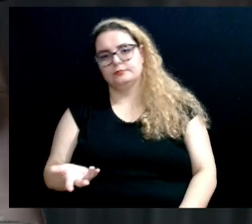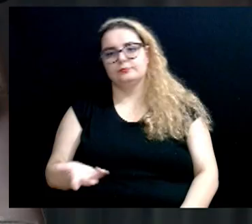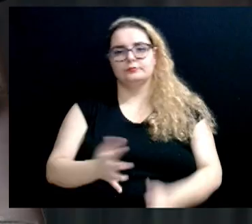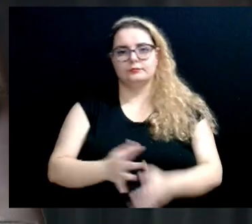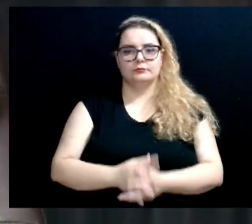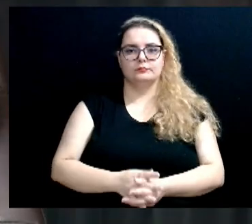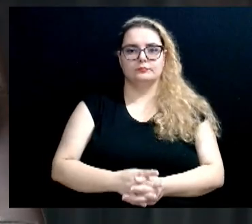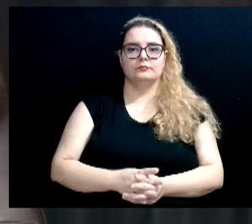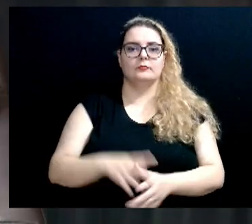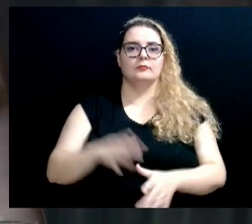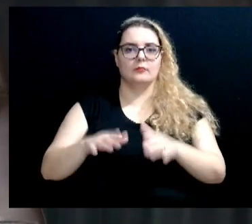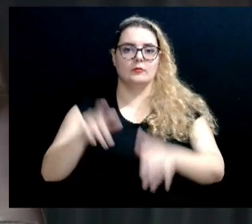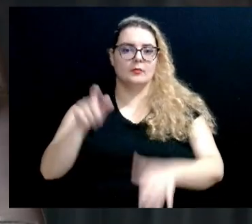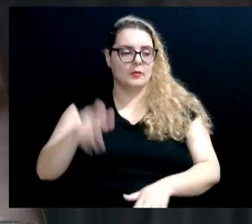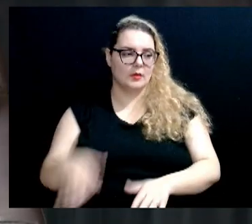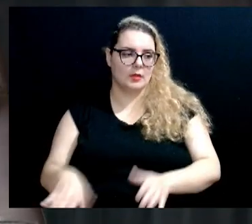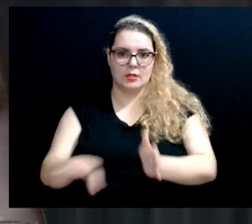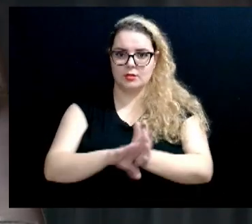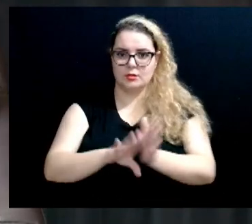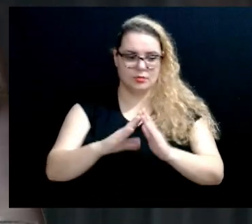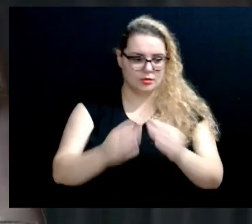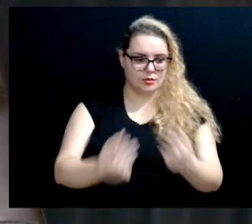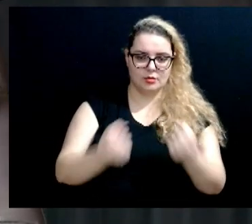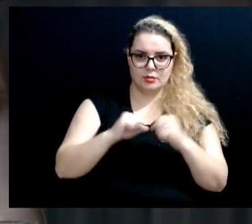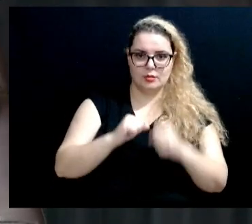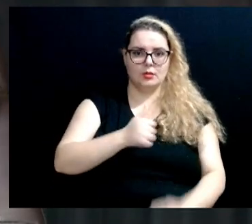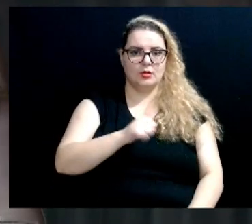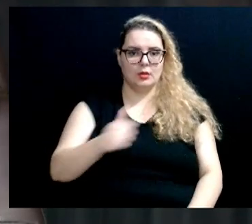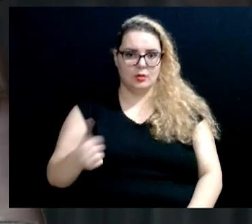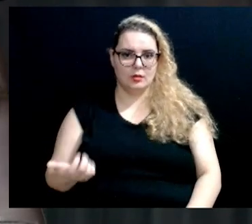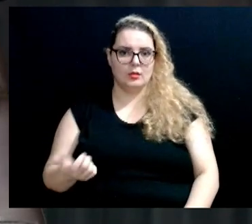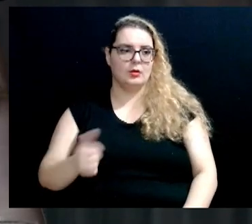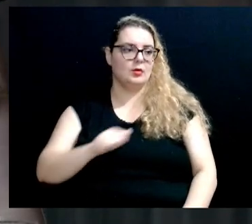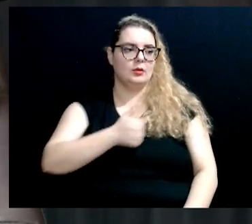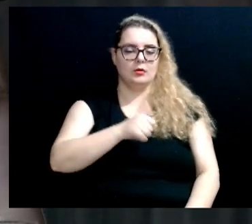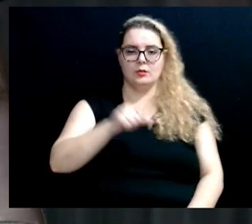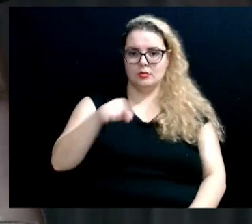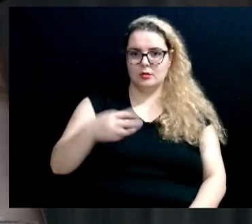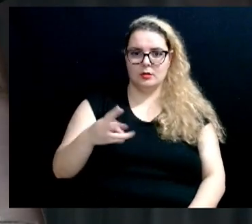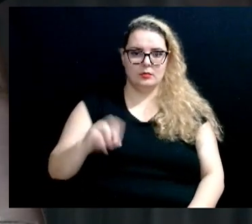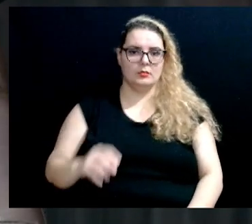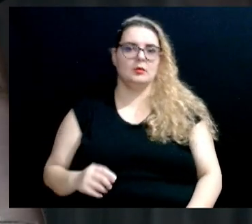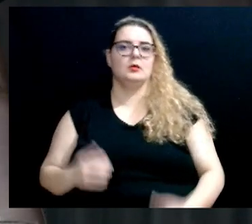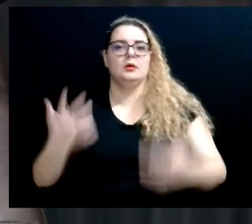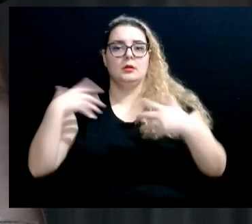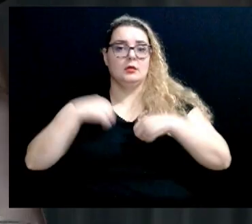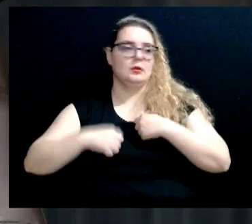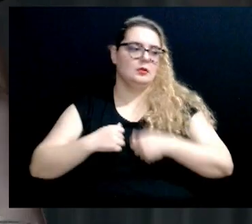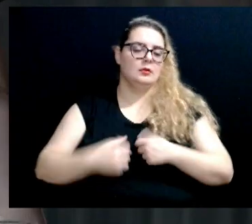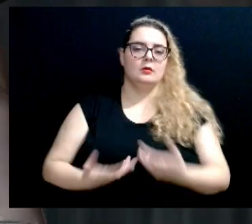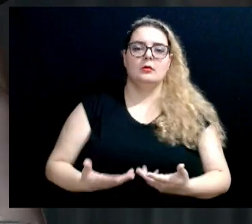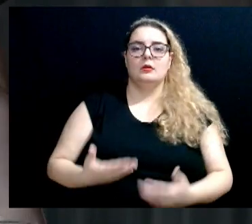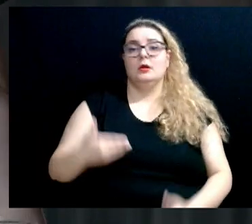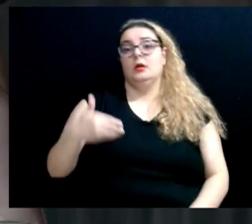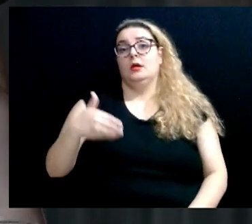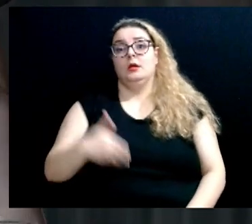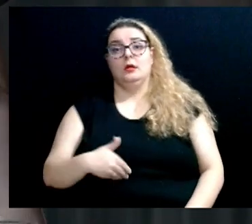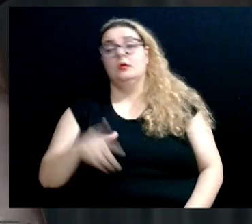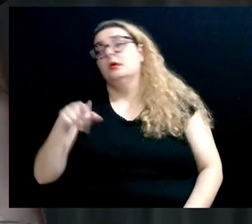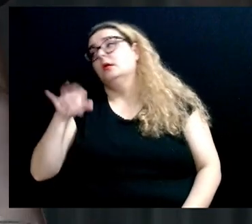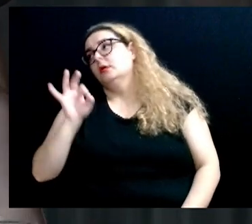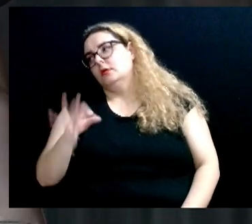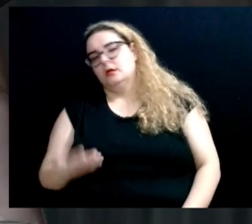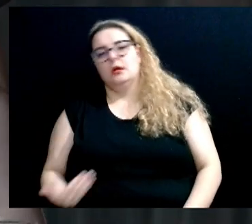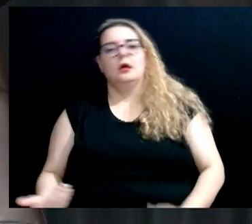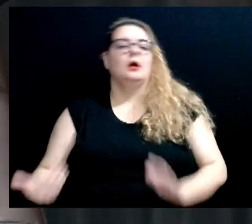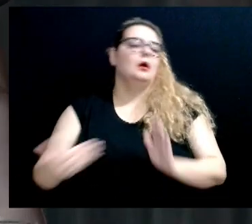ela chega da academia 11 horas, 11h30 da noite, aí ela tem que tomar banho, aí ela tá com fome. Exato. E aí até ela dormir, aí